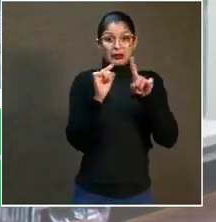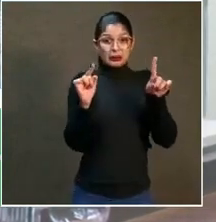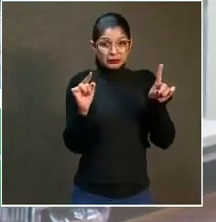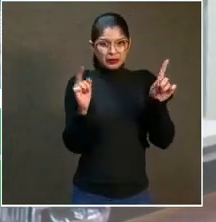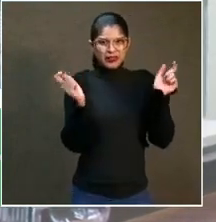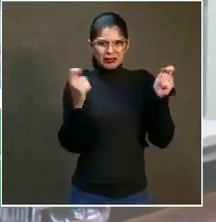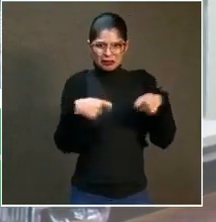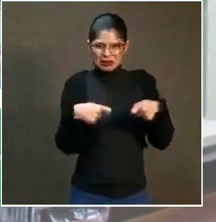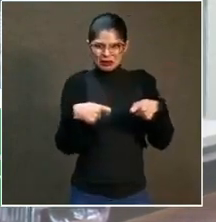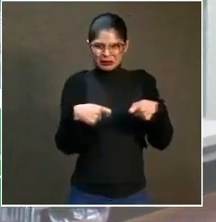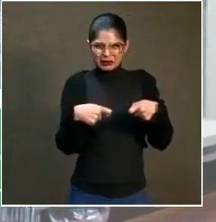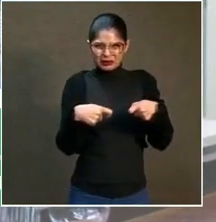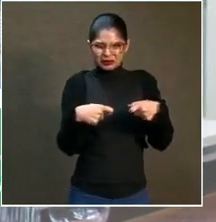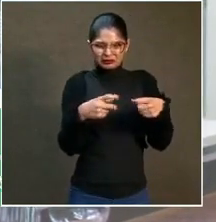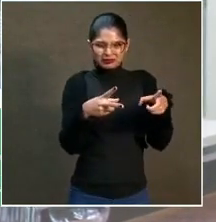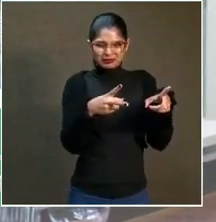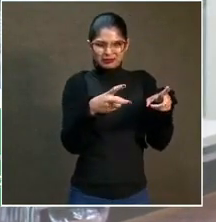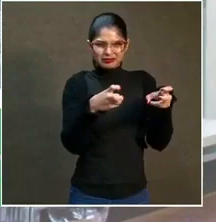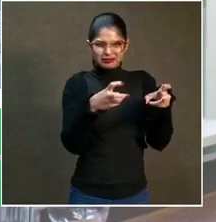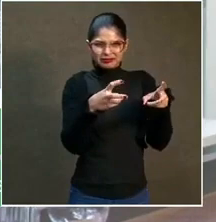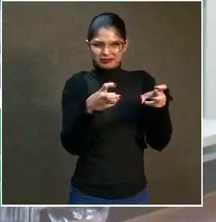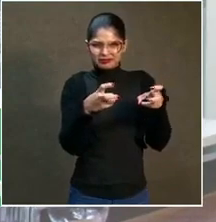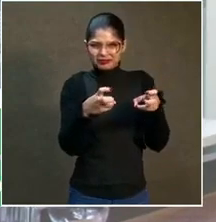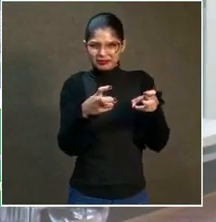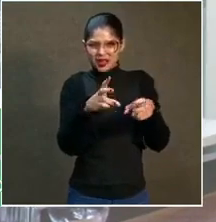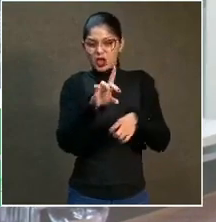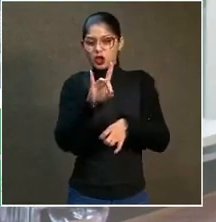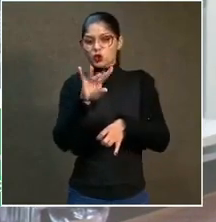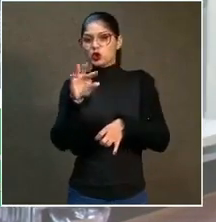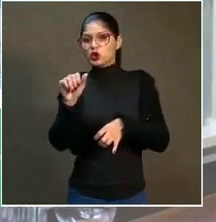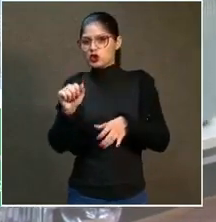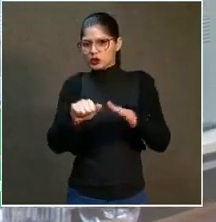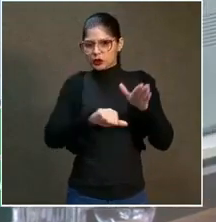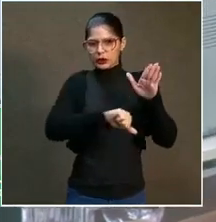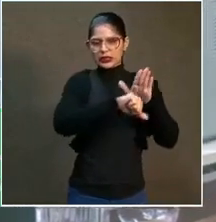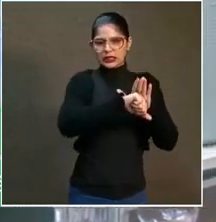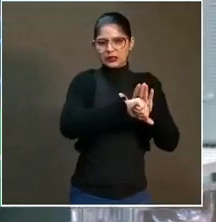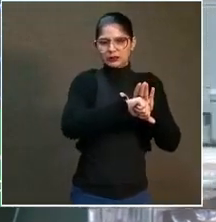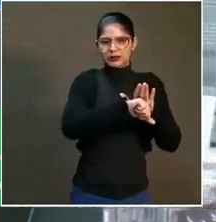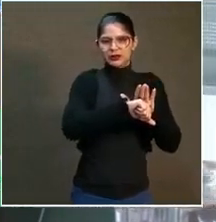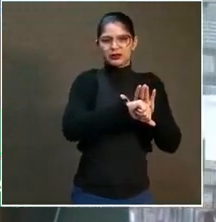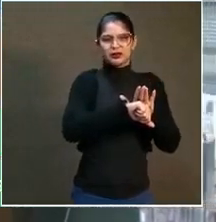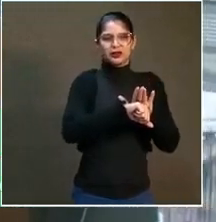possível visualizar que naquele momento...